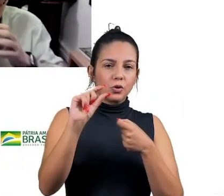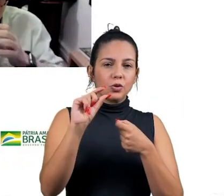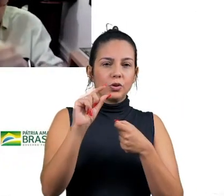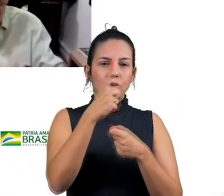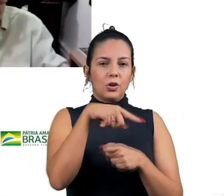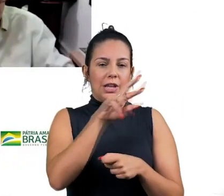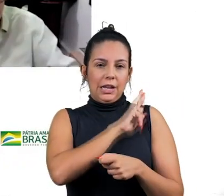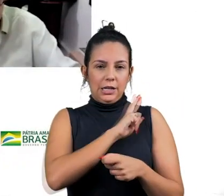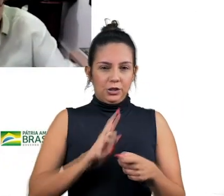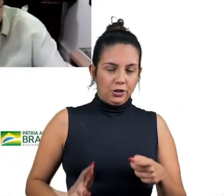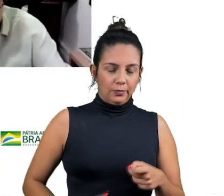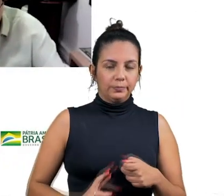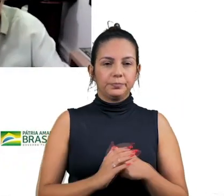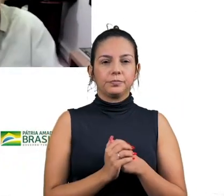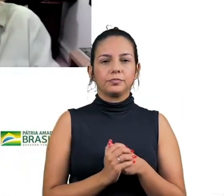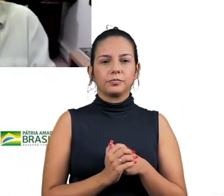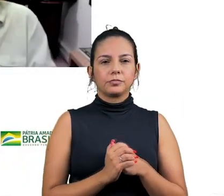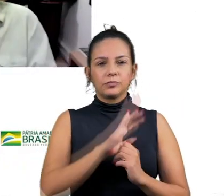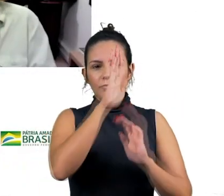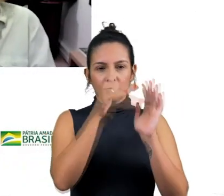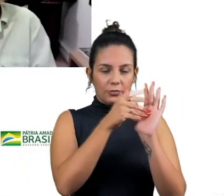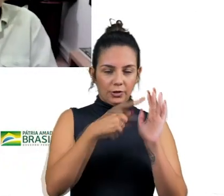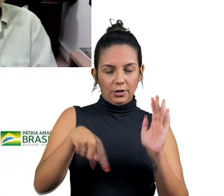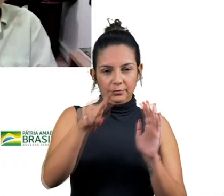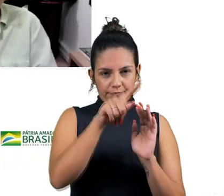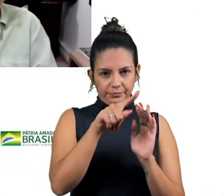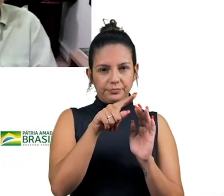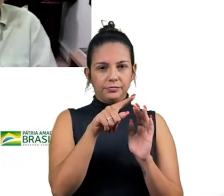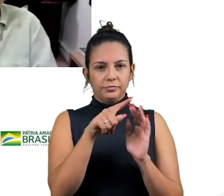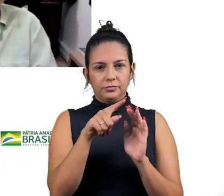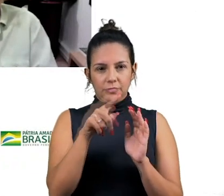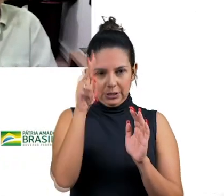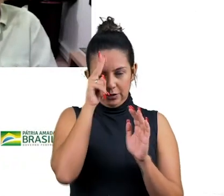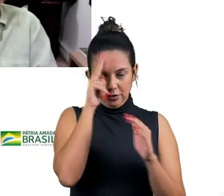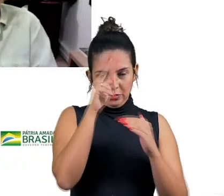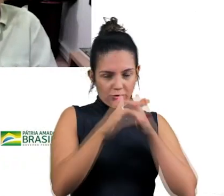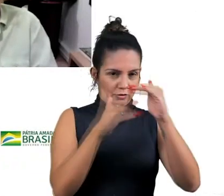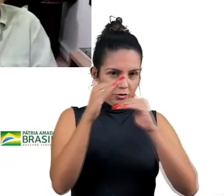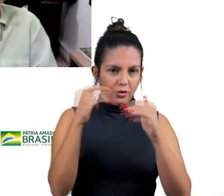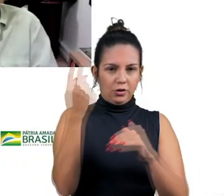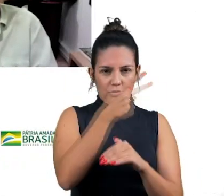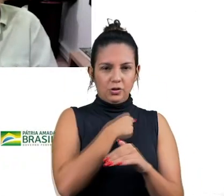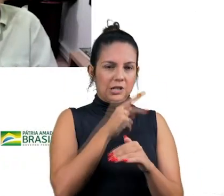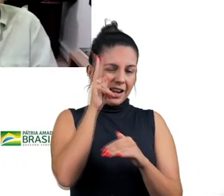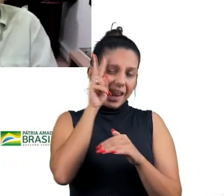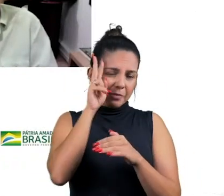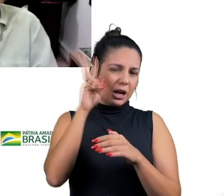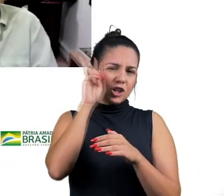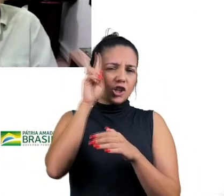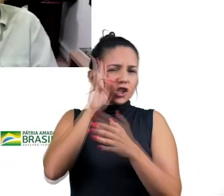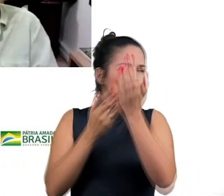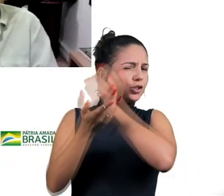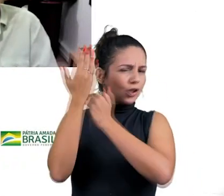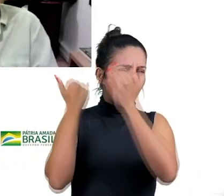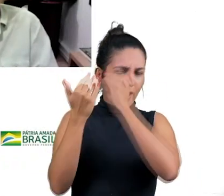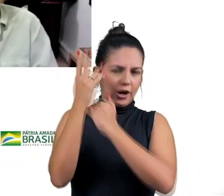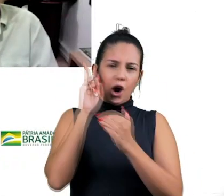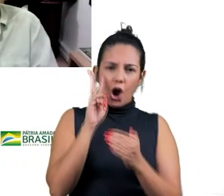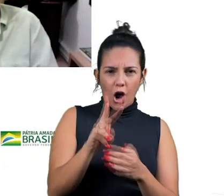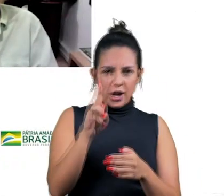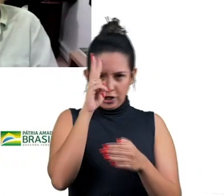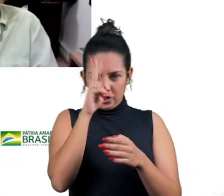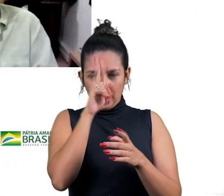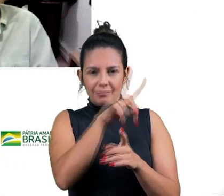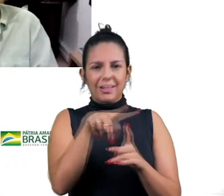questão da religião. Em todas as circunstâncias históricas que eu me recordo, olhando para a história,